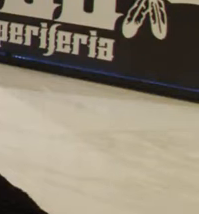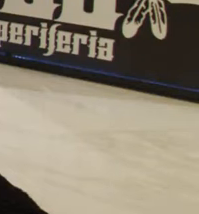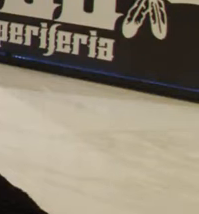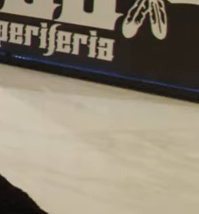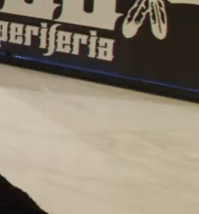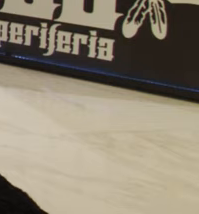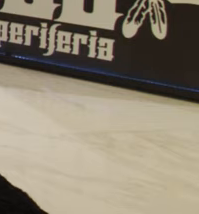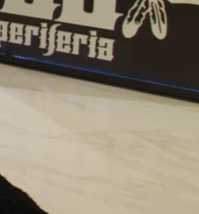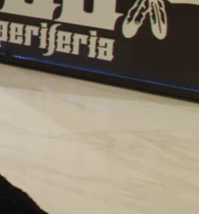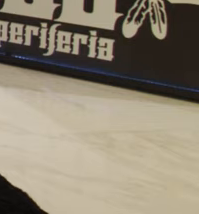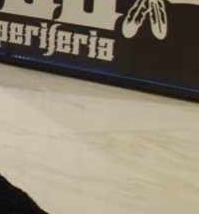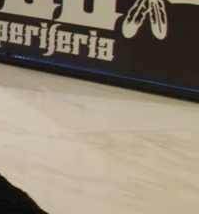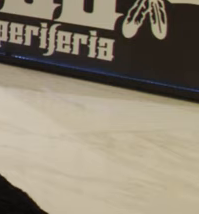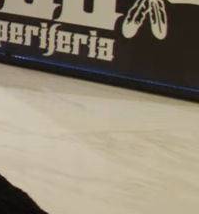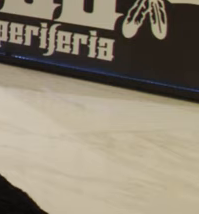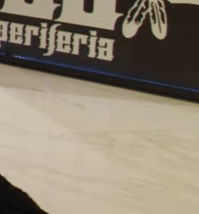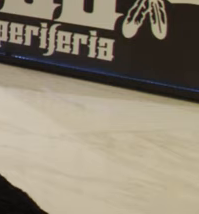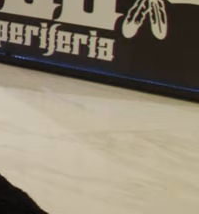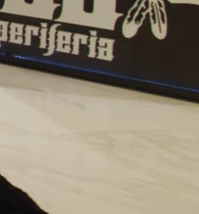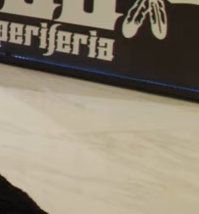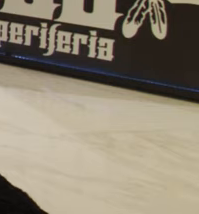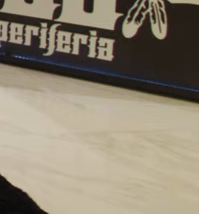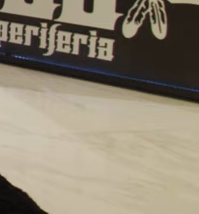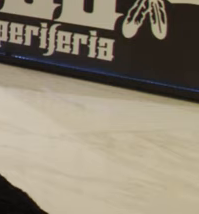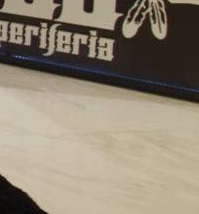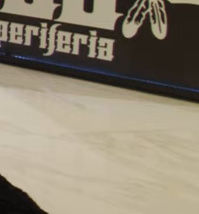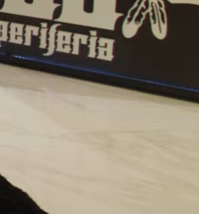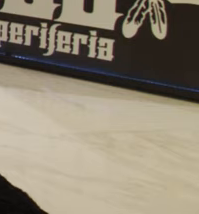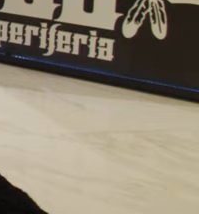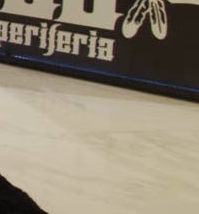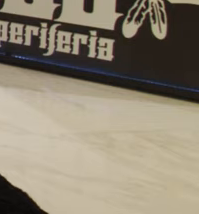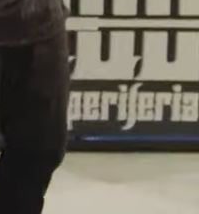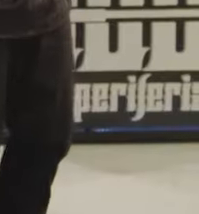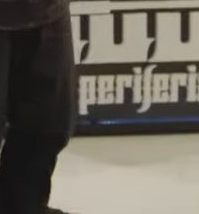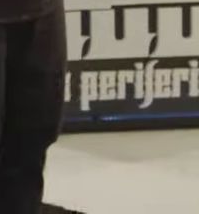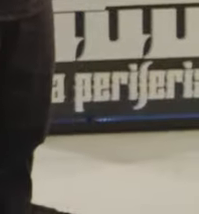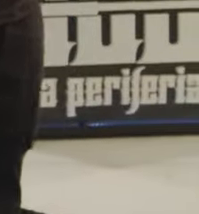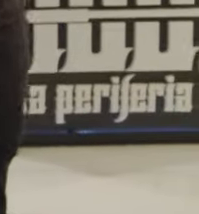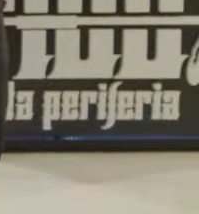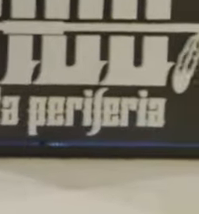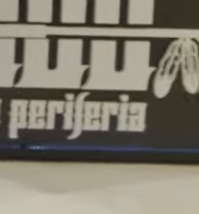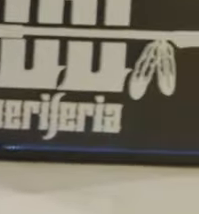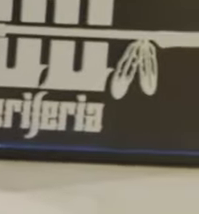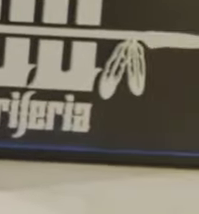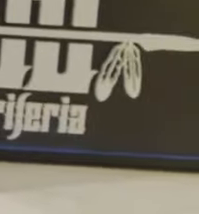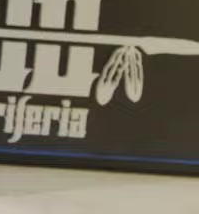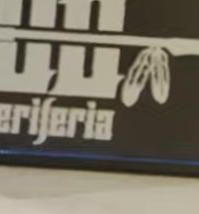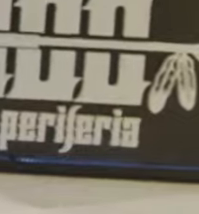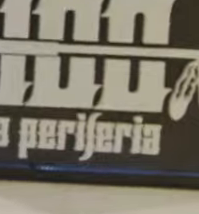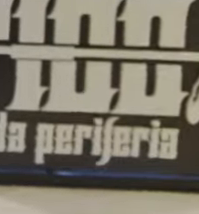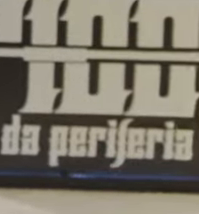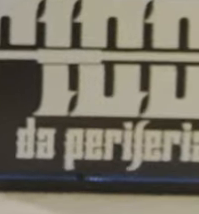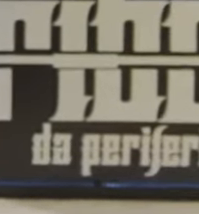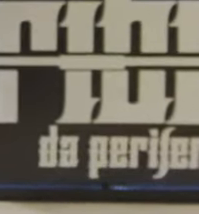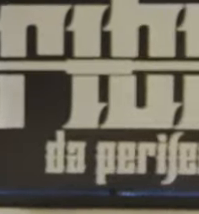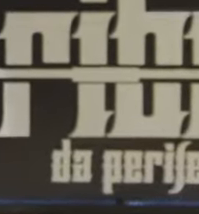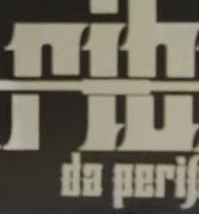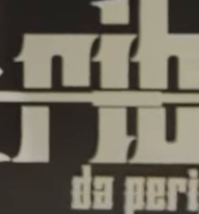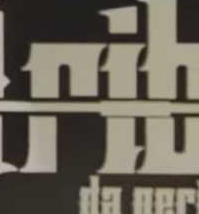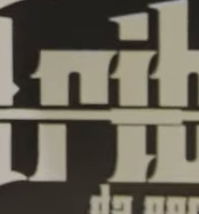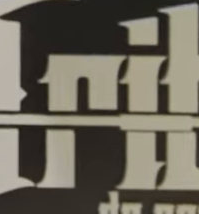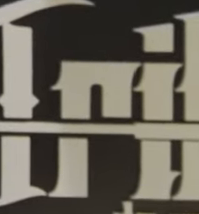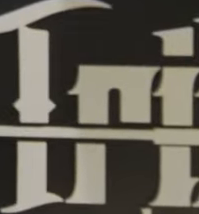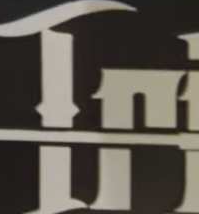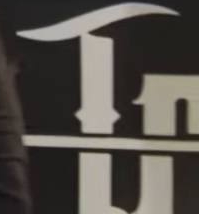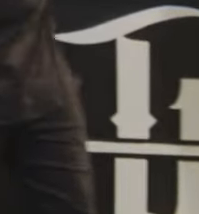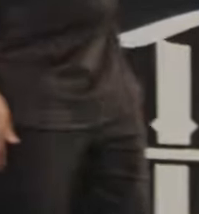Pois quem dorme e sonha, quem vive realiza. Eu elevo o nível do imprevisível. Estúpido até posso ser, mas pra